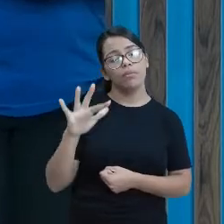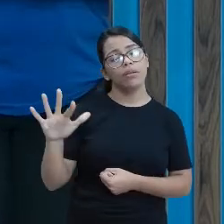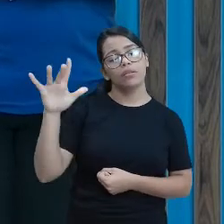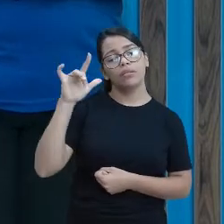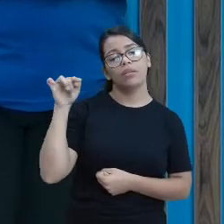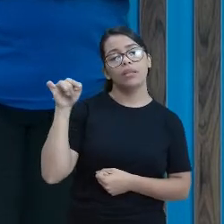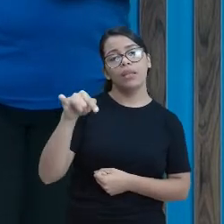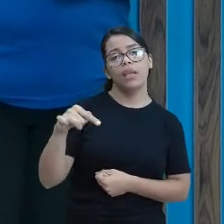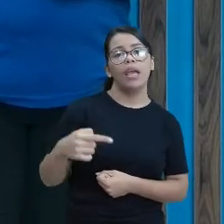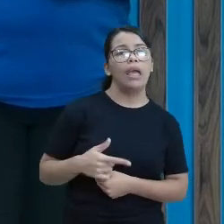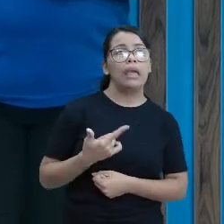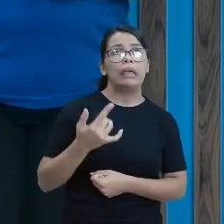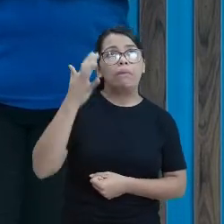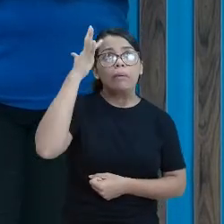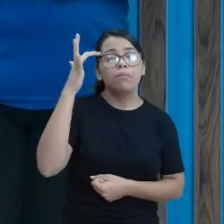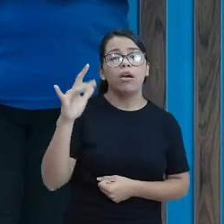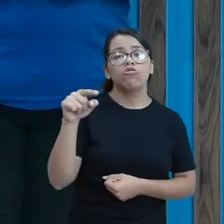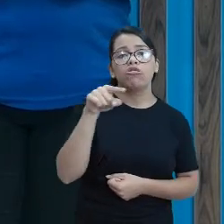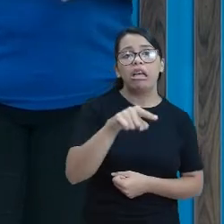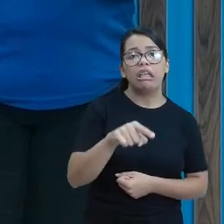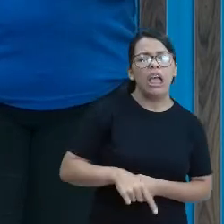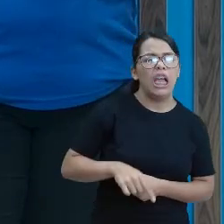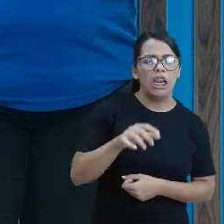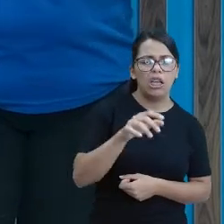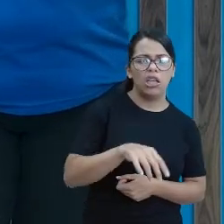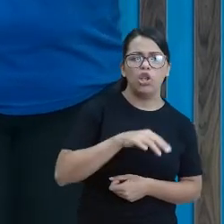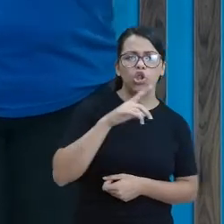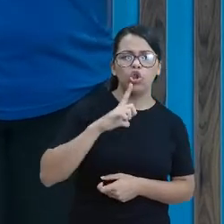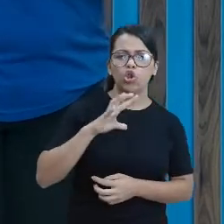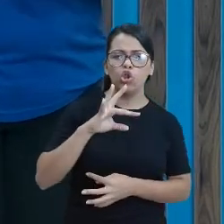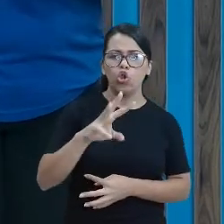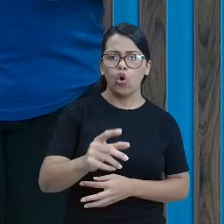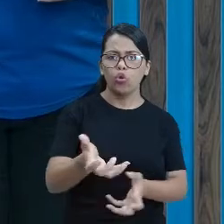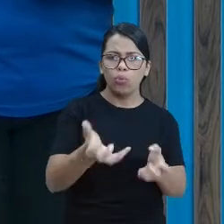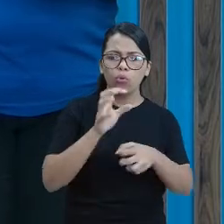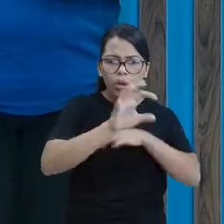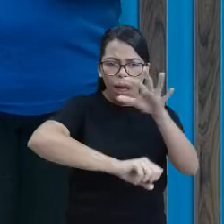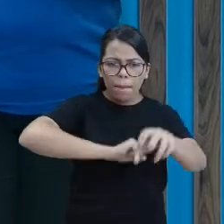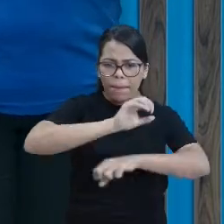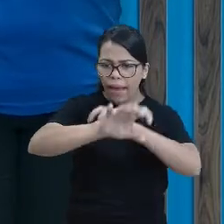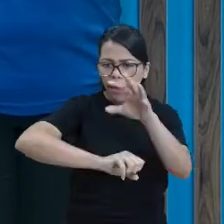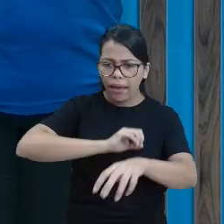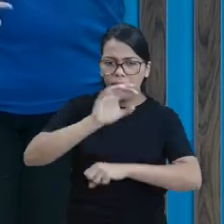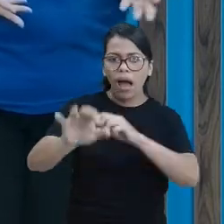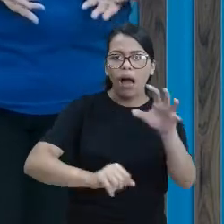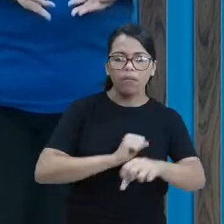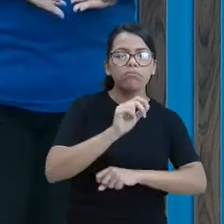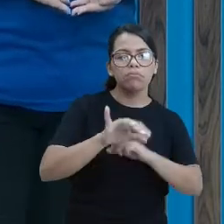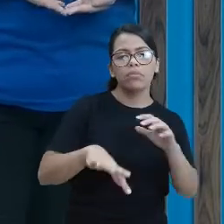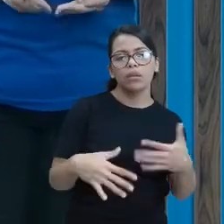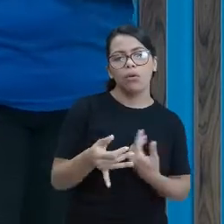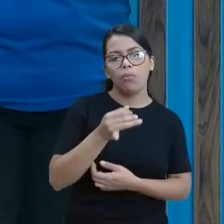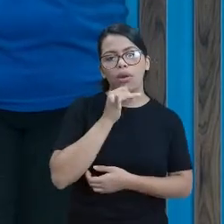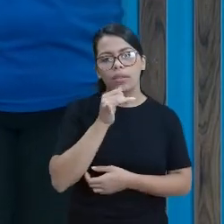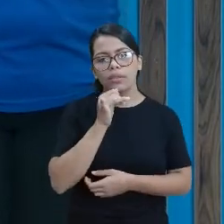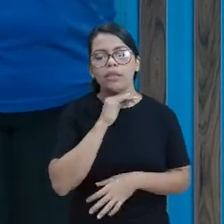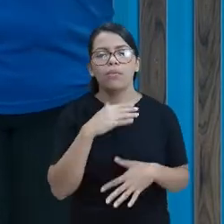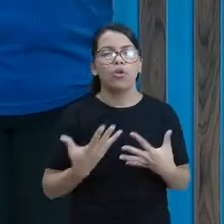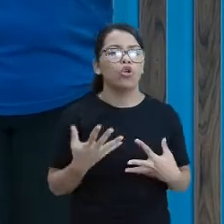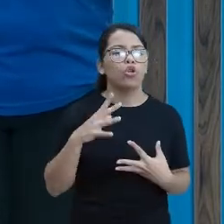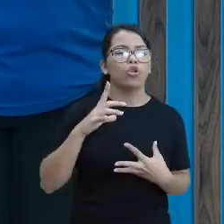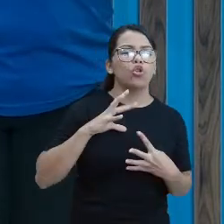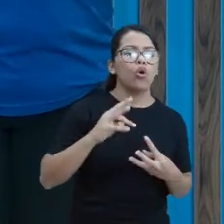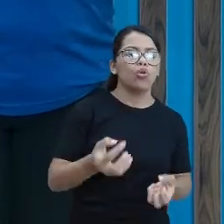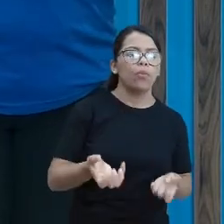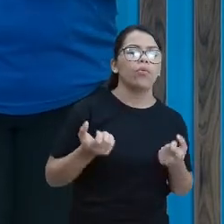super caçado nesse ambiente aí, né? Porque as pessoas querem, né? Muitos nativos vivem nessa área e podem querer